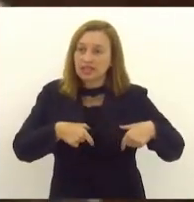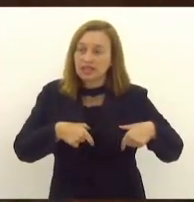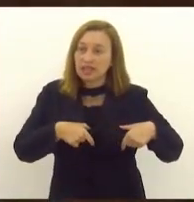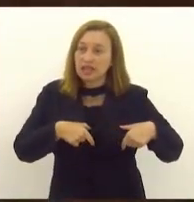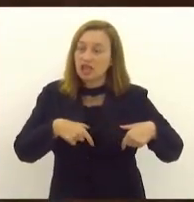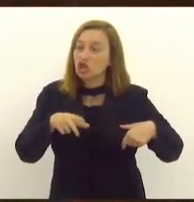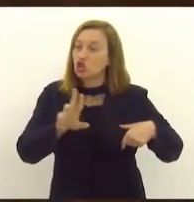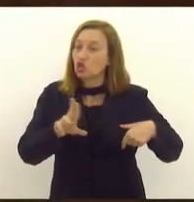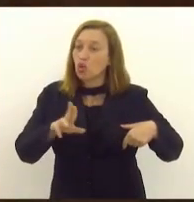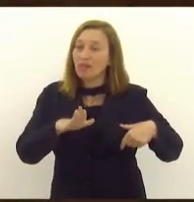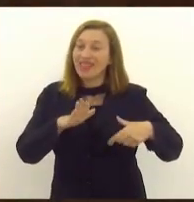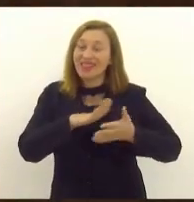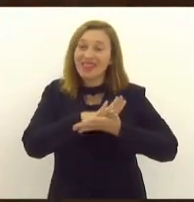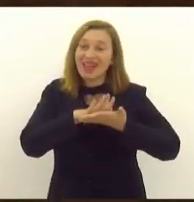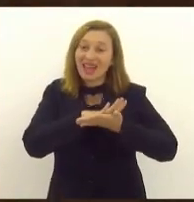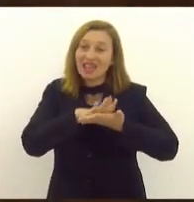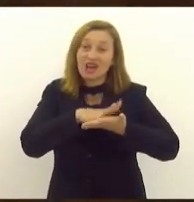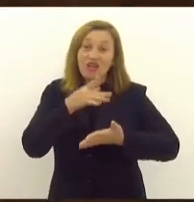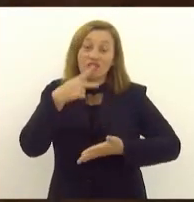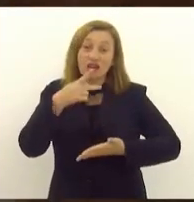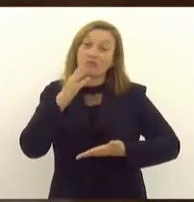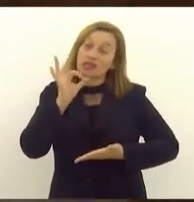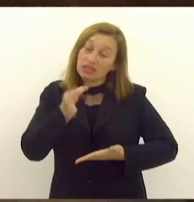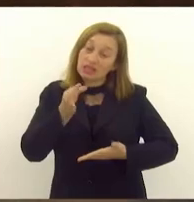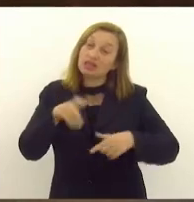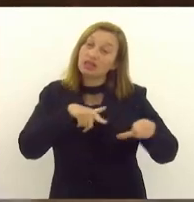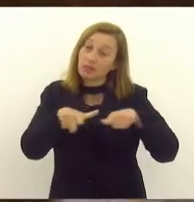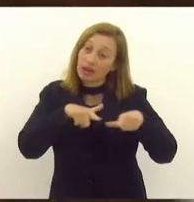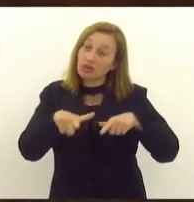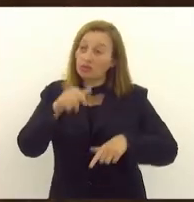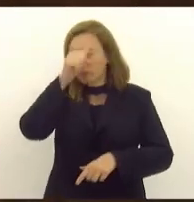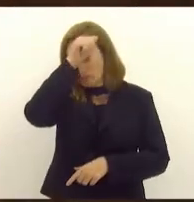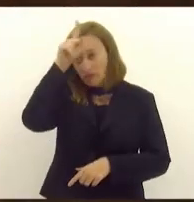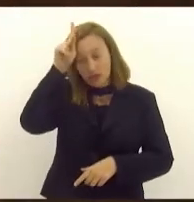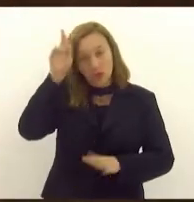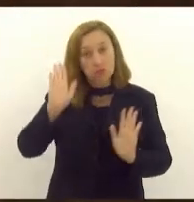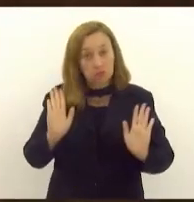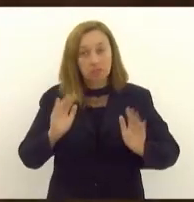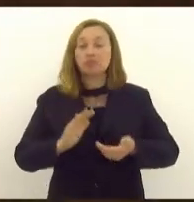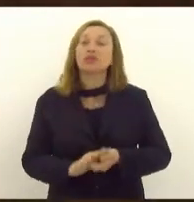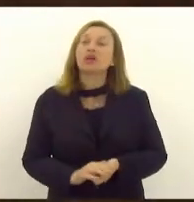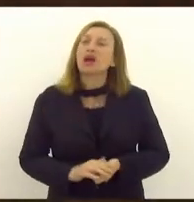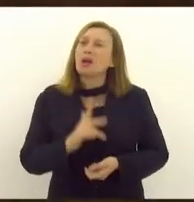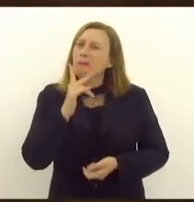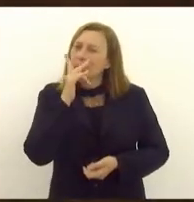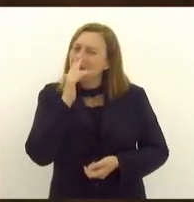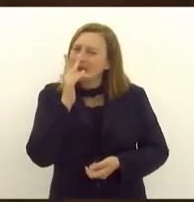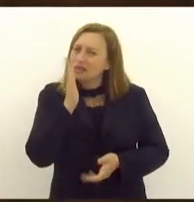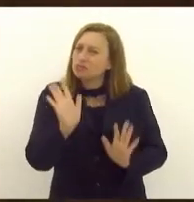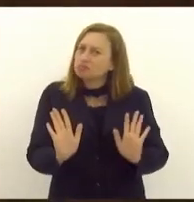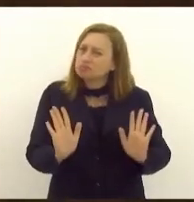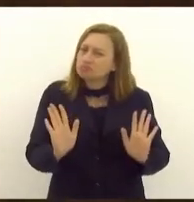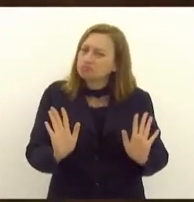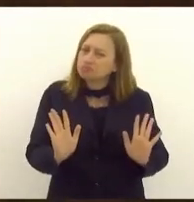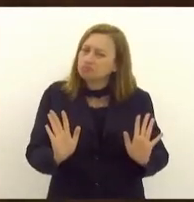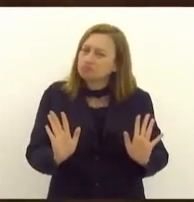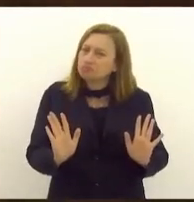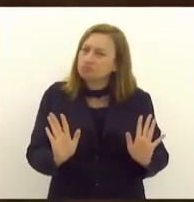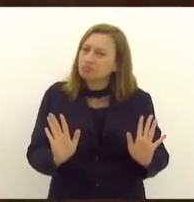dizendo que eles de fato trabalhariam para a prefeitura é parecendo assim